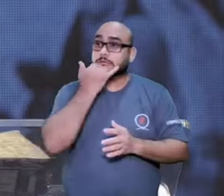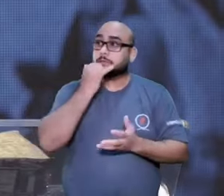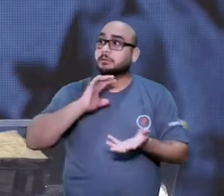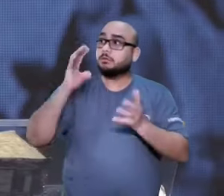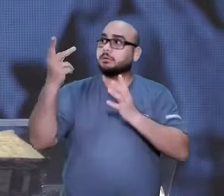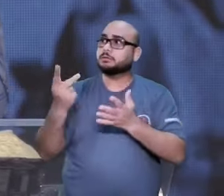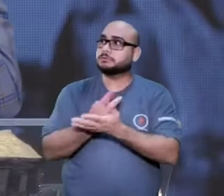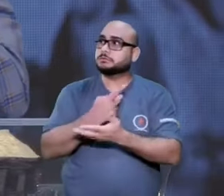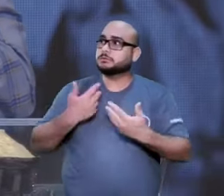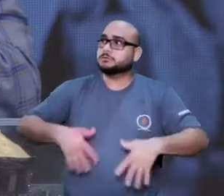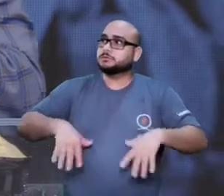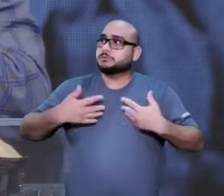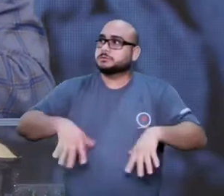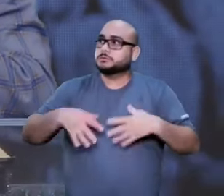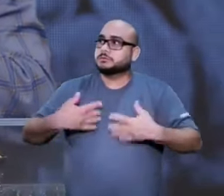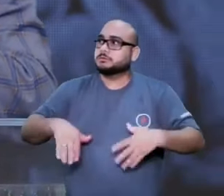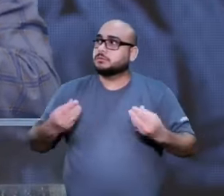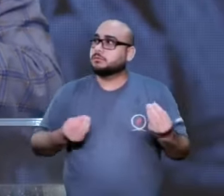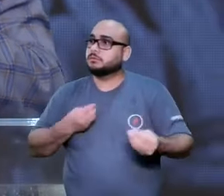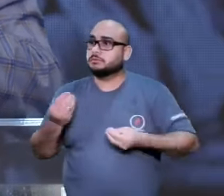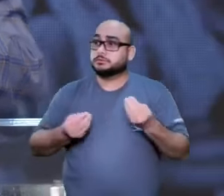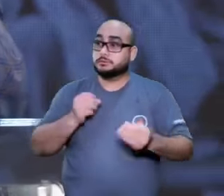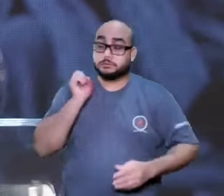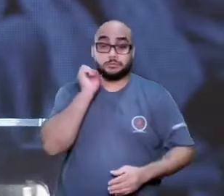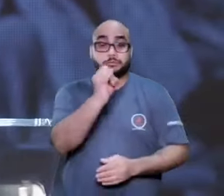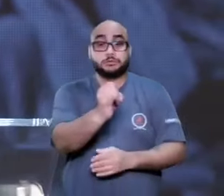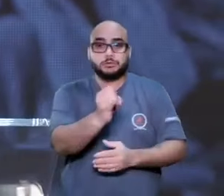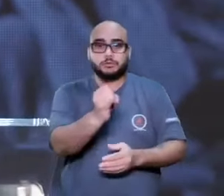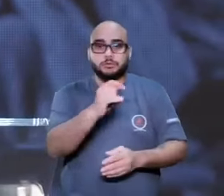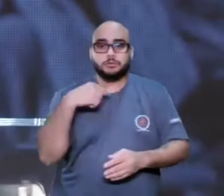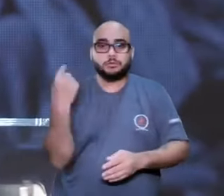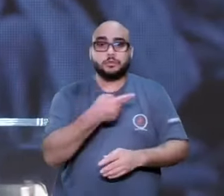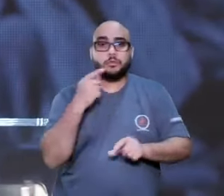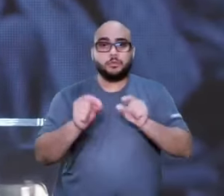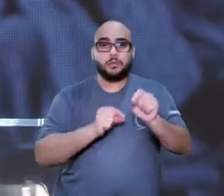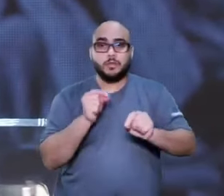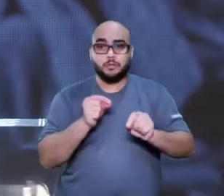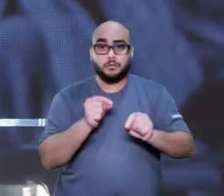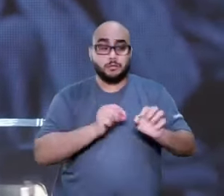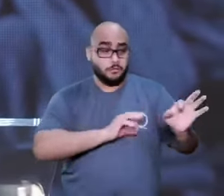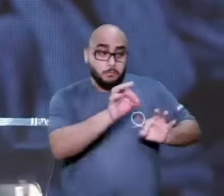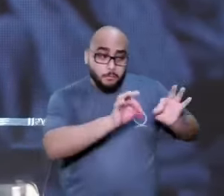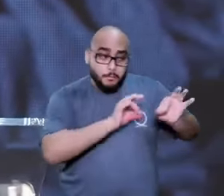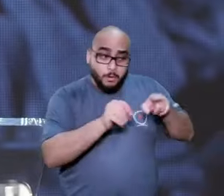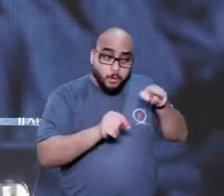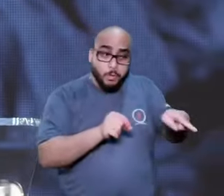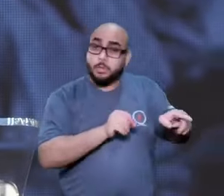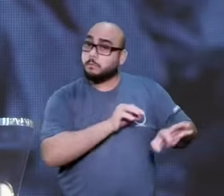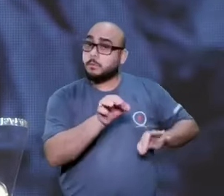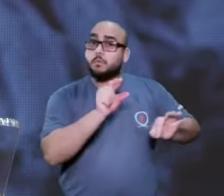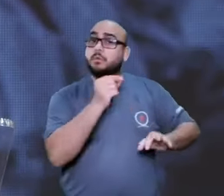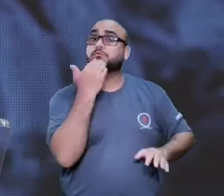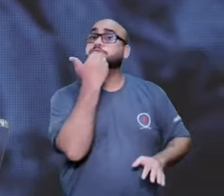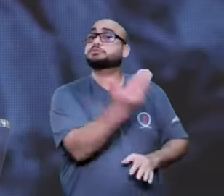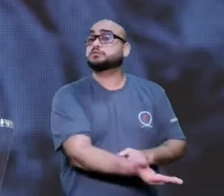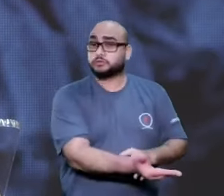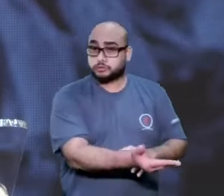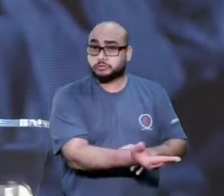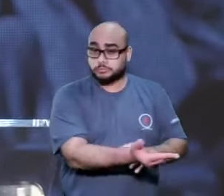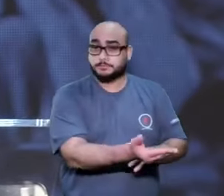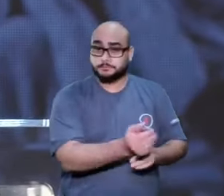quando chega se a gente pedir se a gente programar se a gente agendar sem a gente escolher